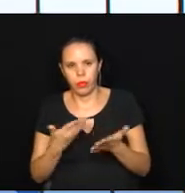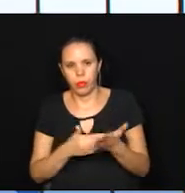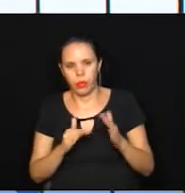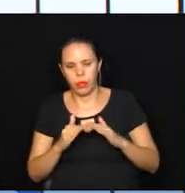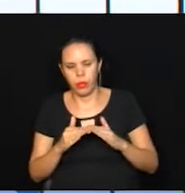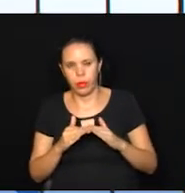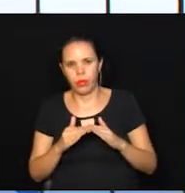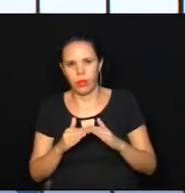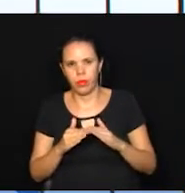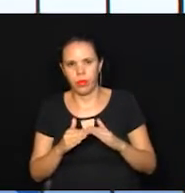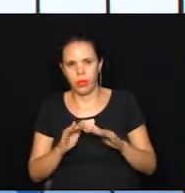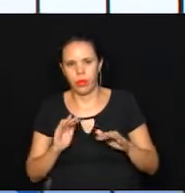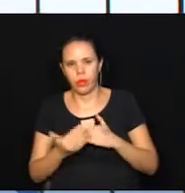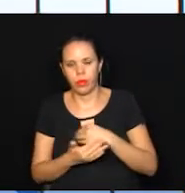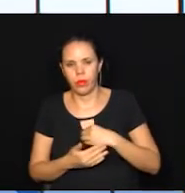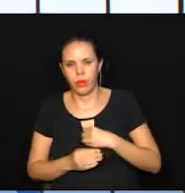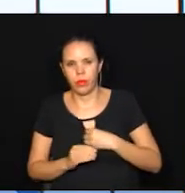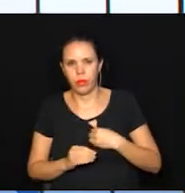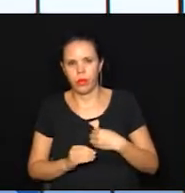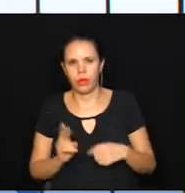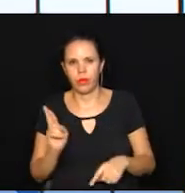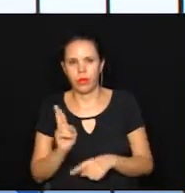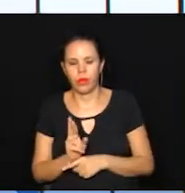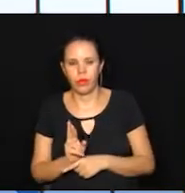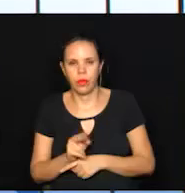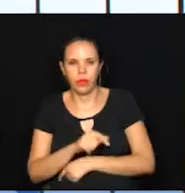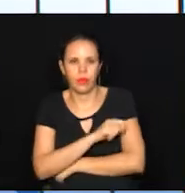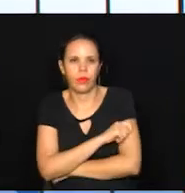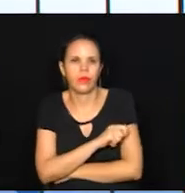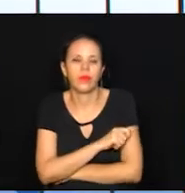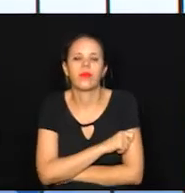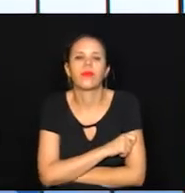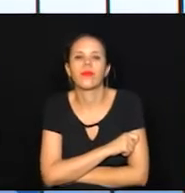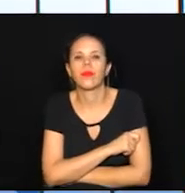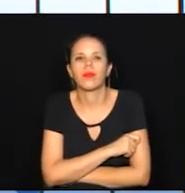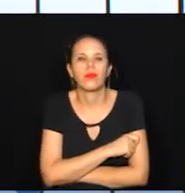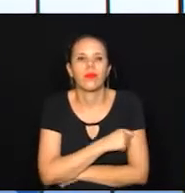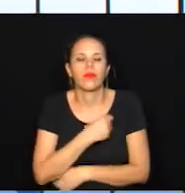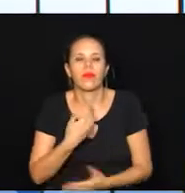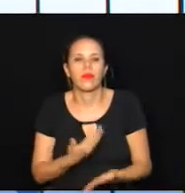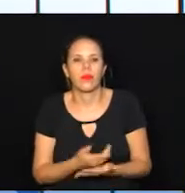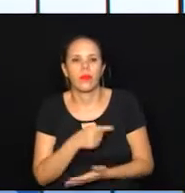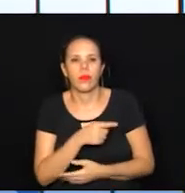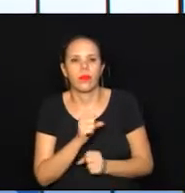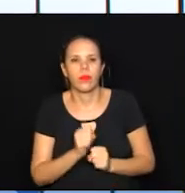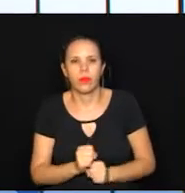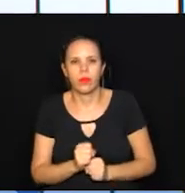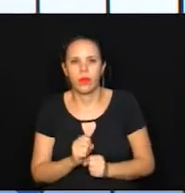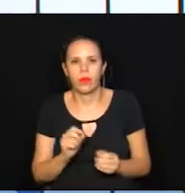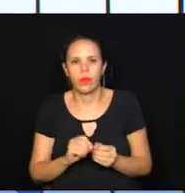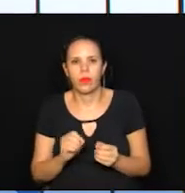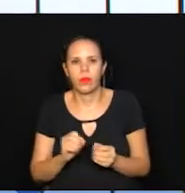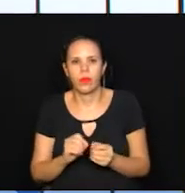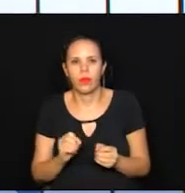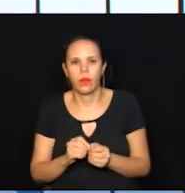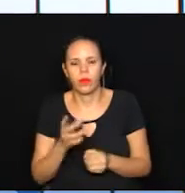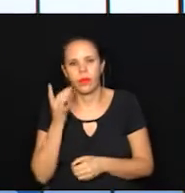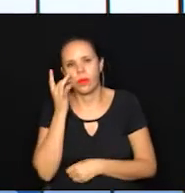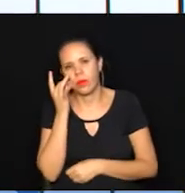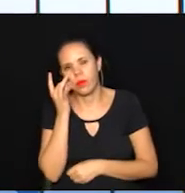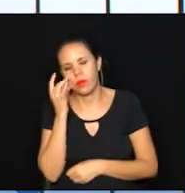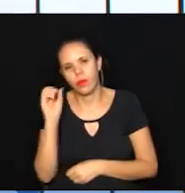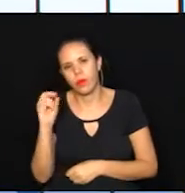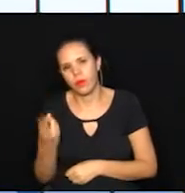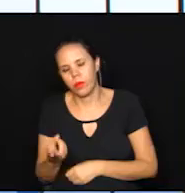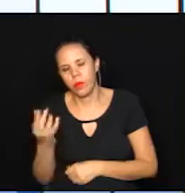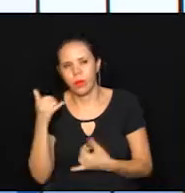escola do bairro ou referência daquele aluno, a escola onde ele estuda. Pode ser feito de forma presencial ou